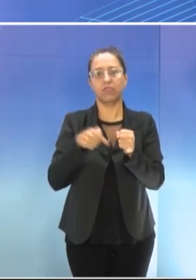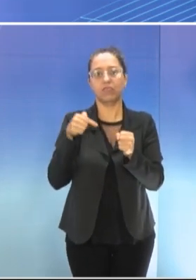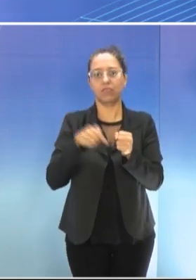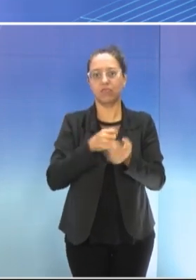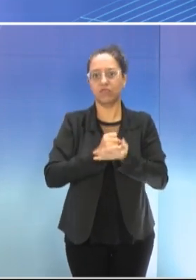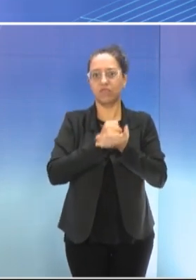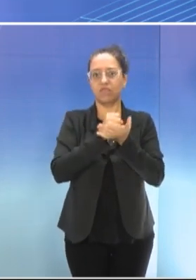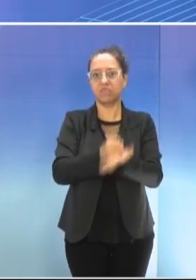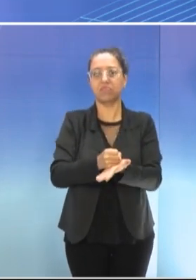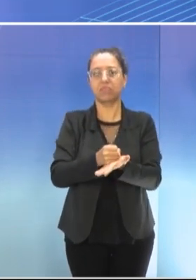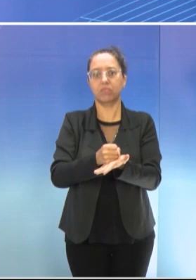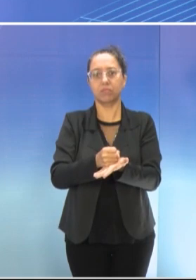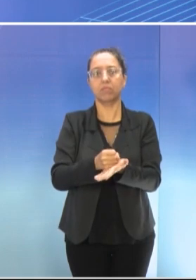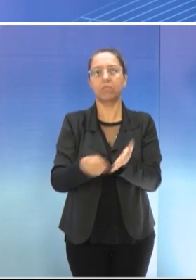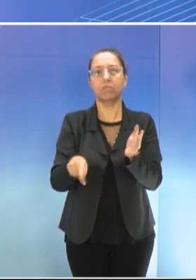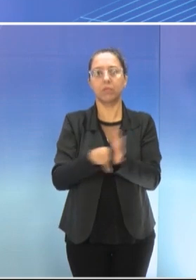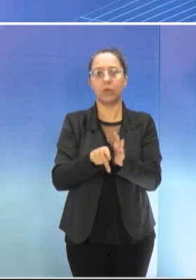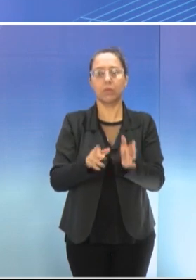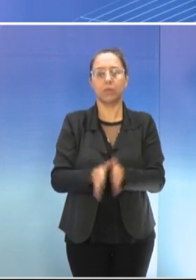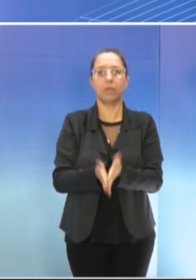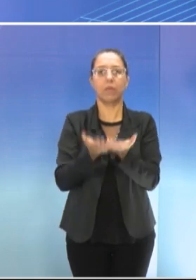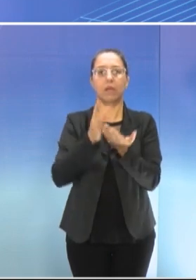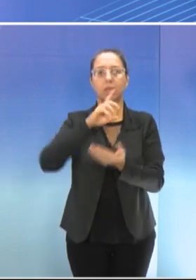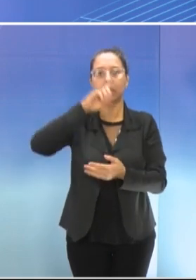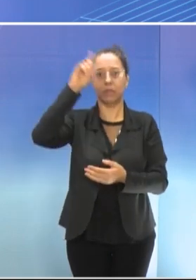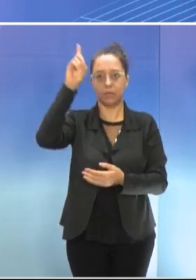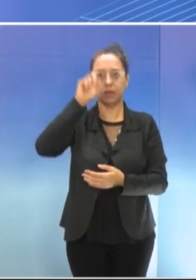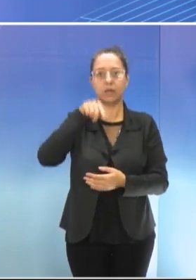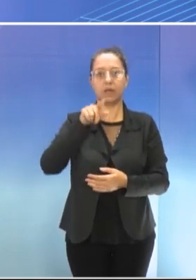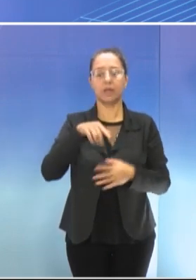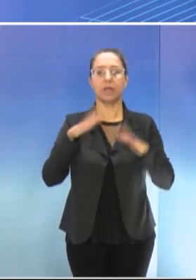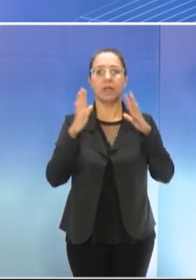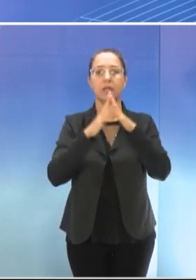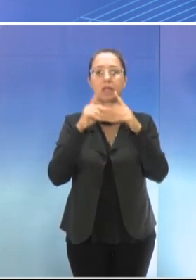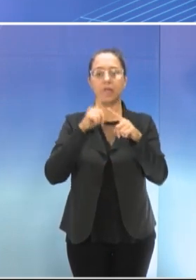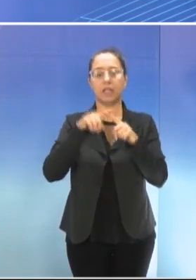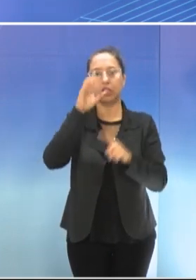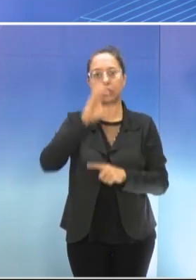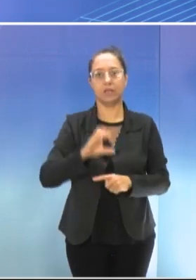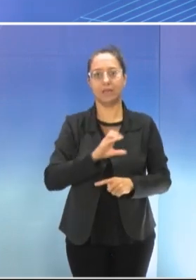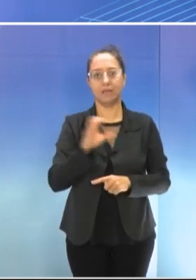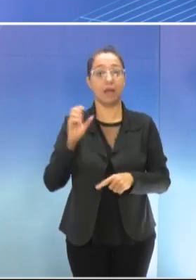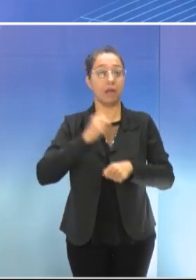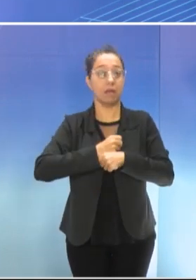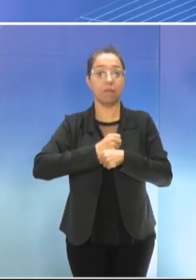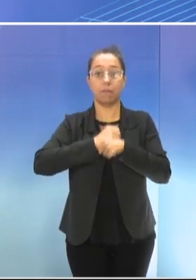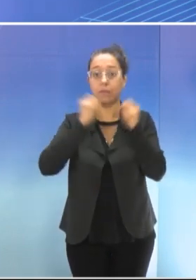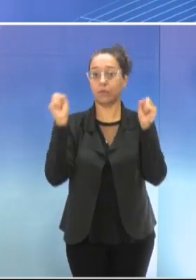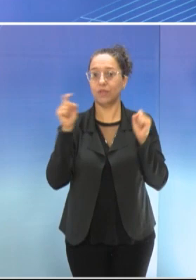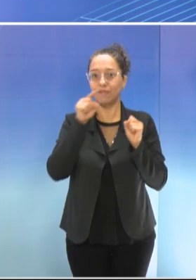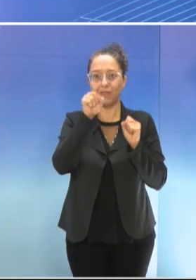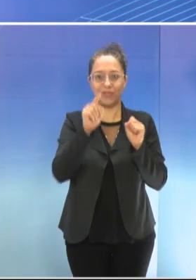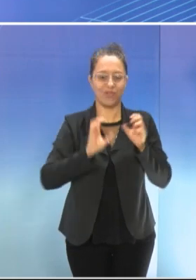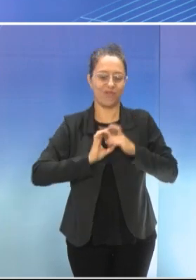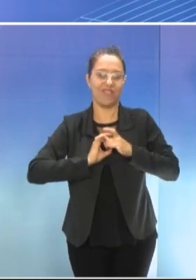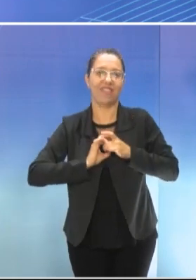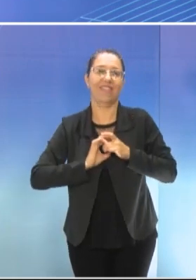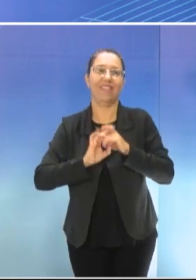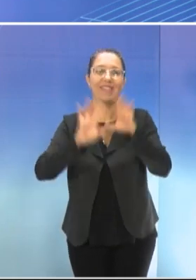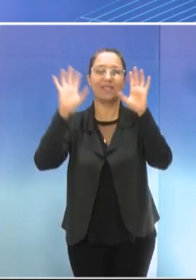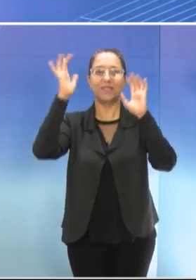a Bíblia e os preceitos da igreja cristã. Então não tem como você